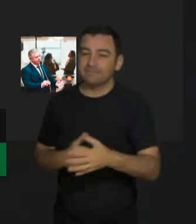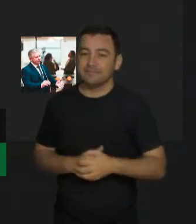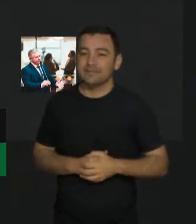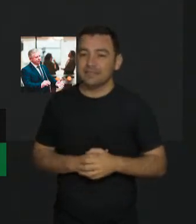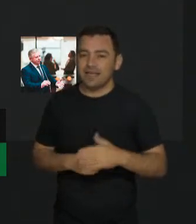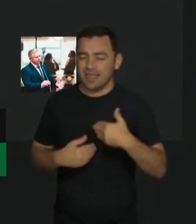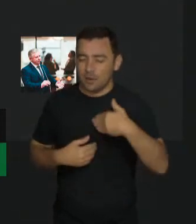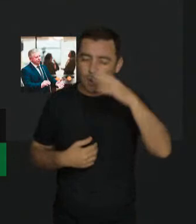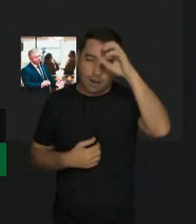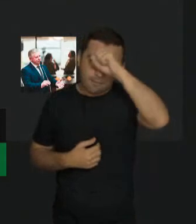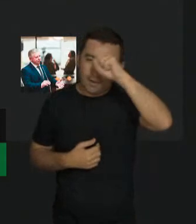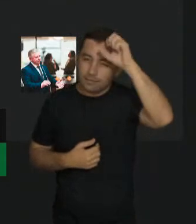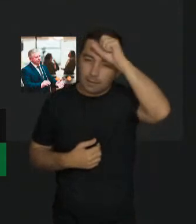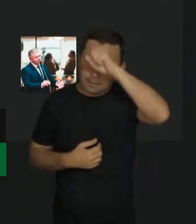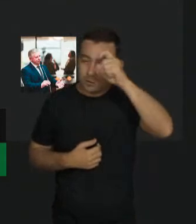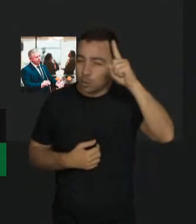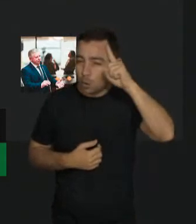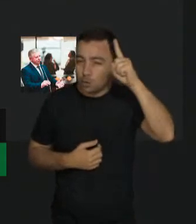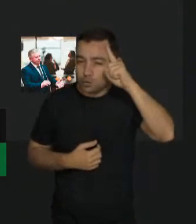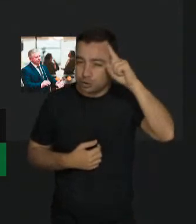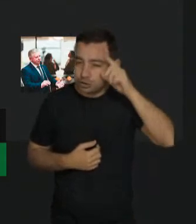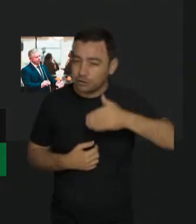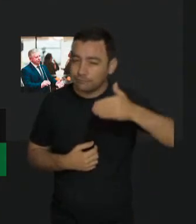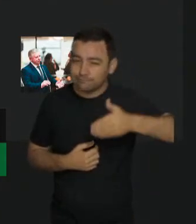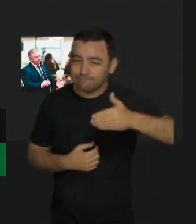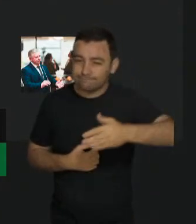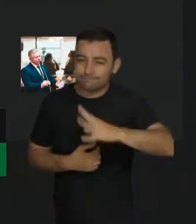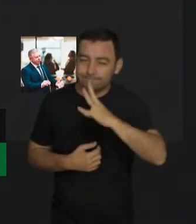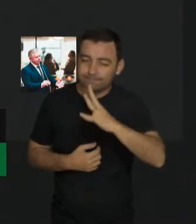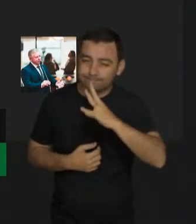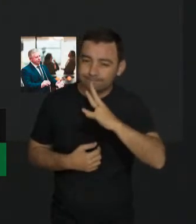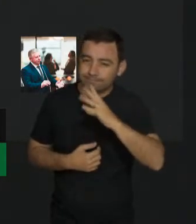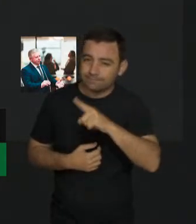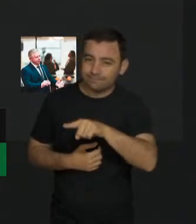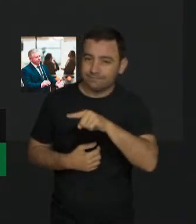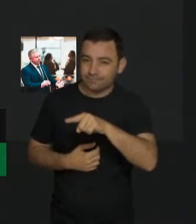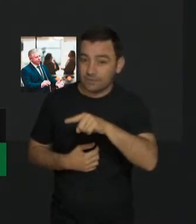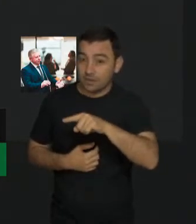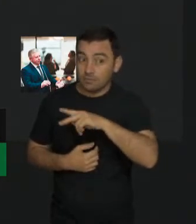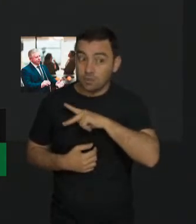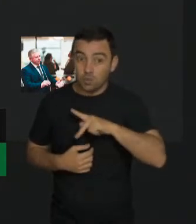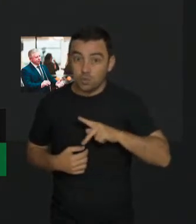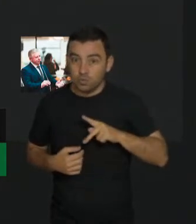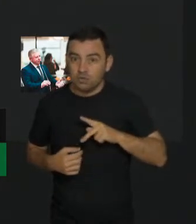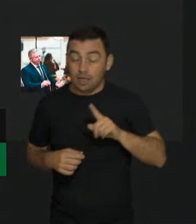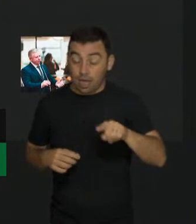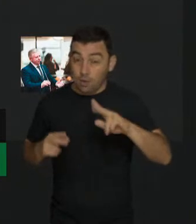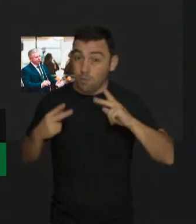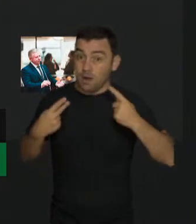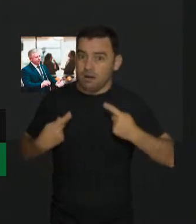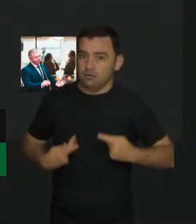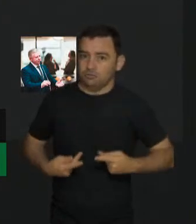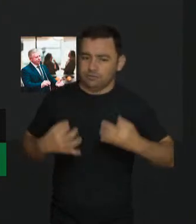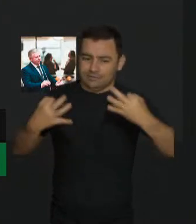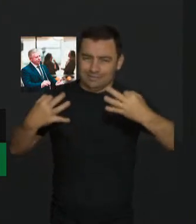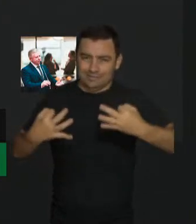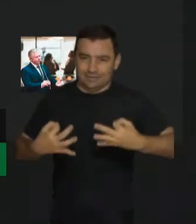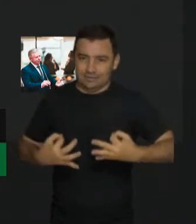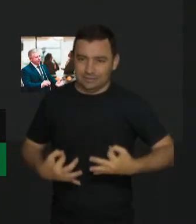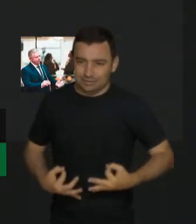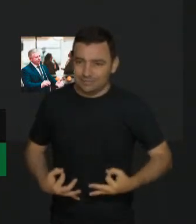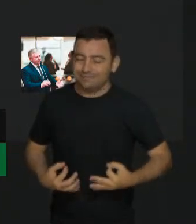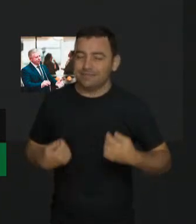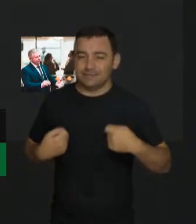estou aprendendo a conhecê-lo Mas vejo o teu espírito eh além de público mas muito humano e é isso que nós precisamos na medicina